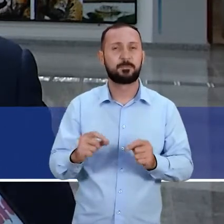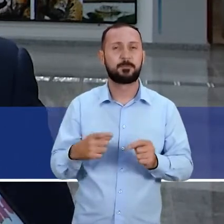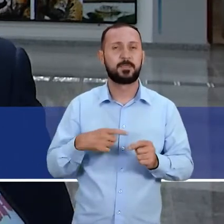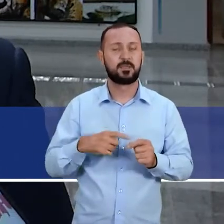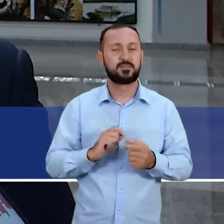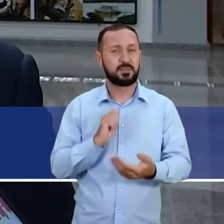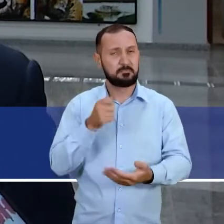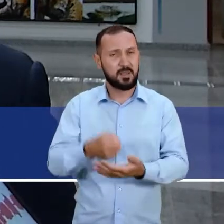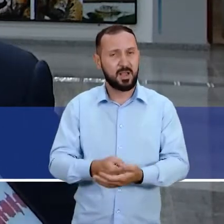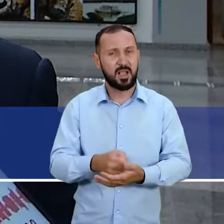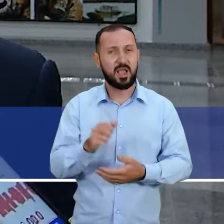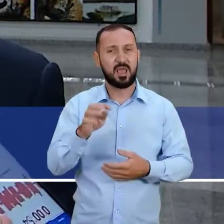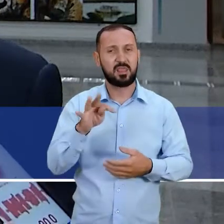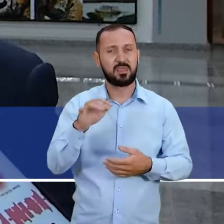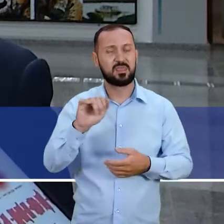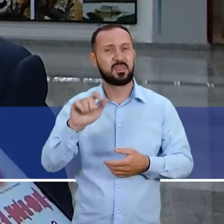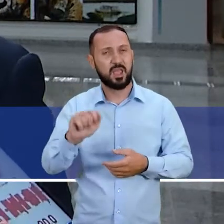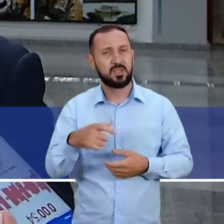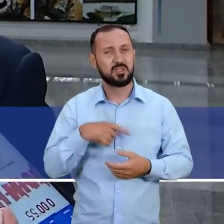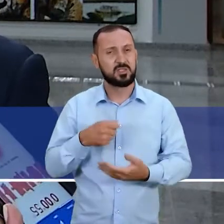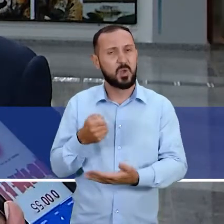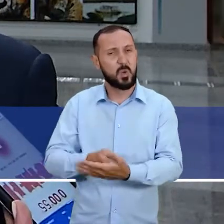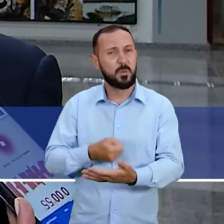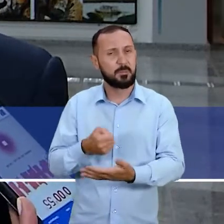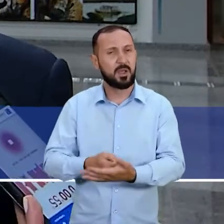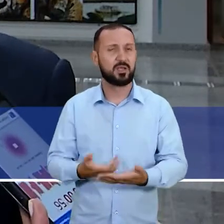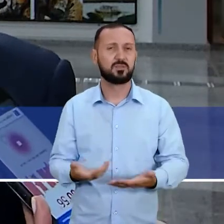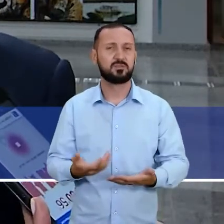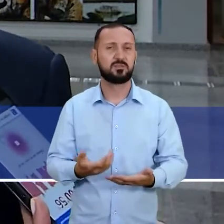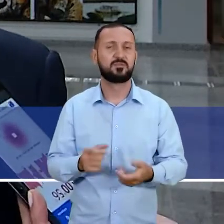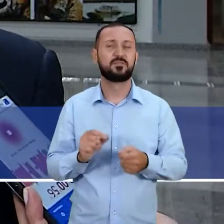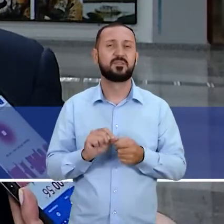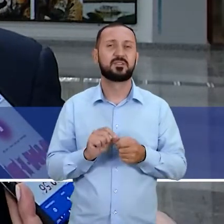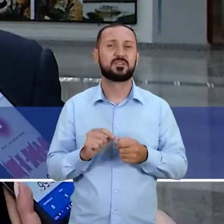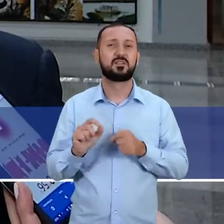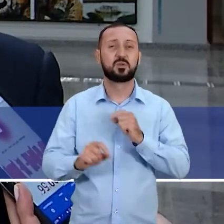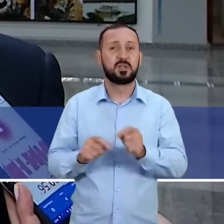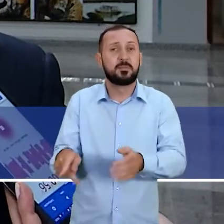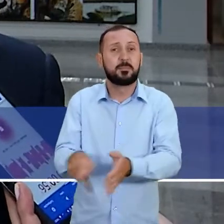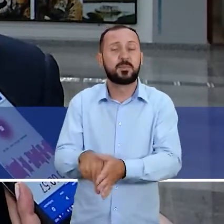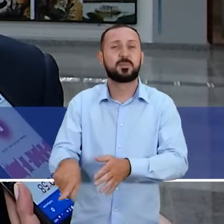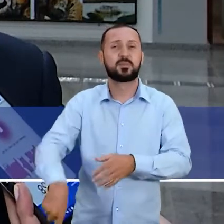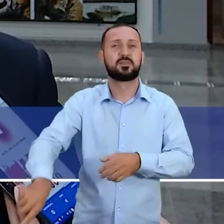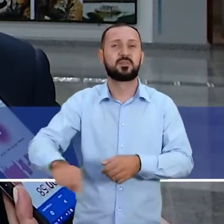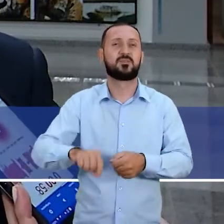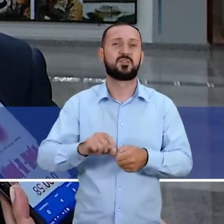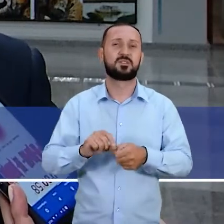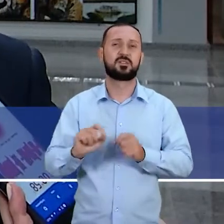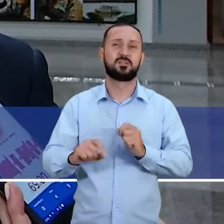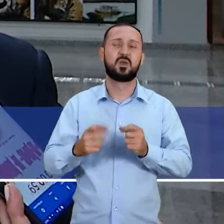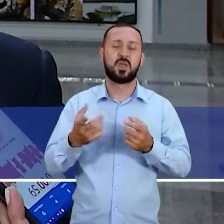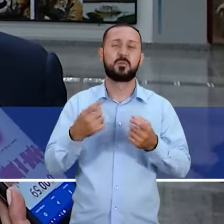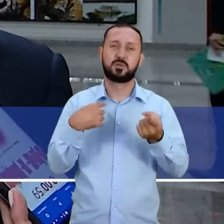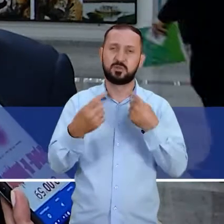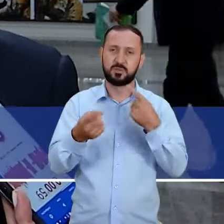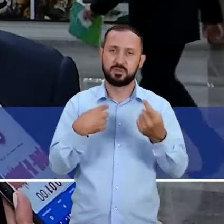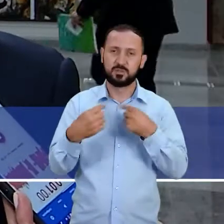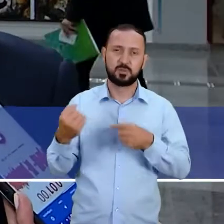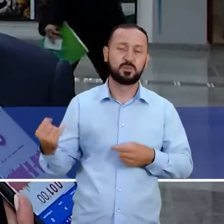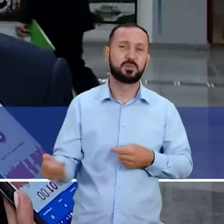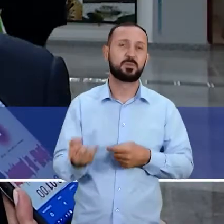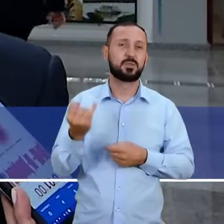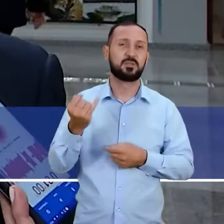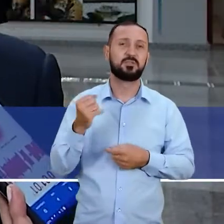dele produzir, ele ser taxado ainda, ser cobrado pela produção que ele está fazendo. Então, é